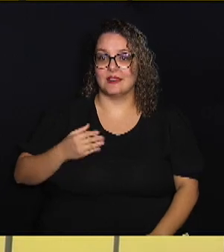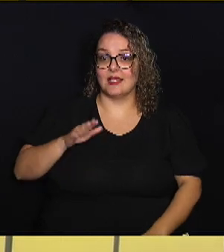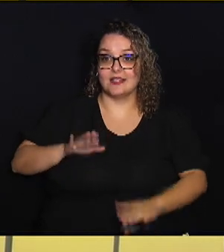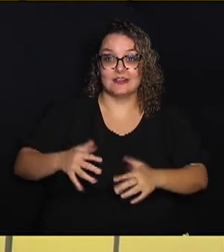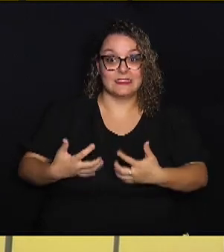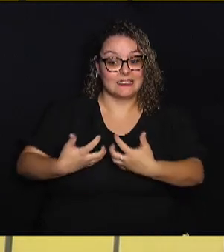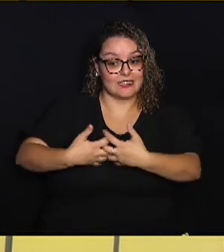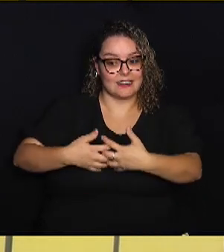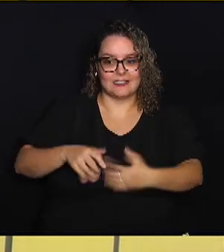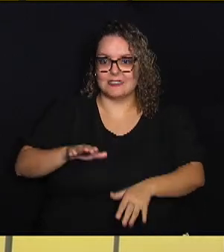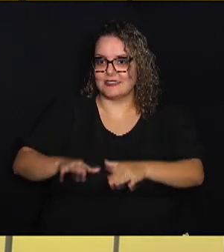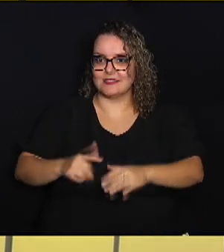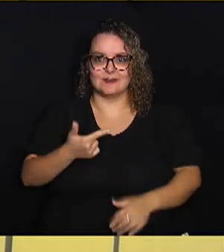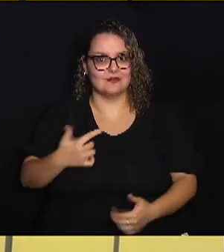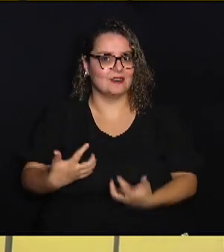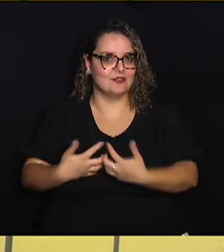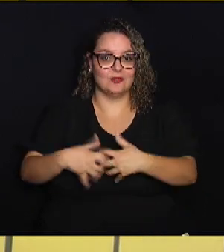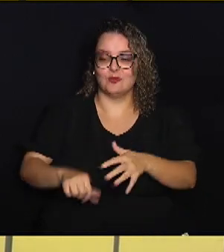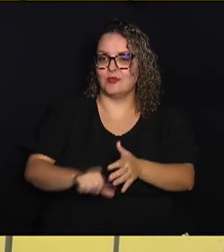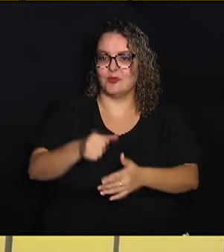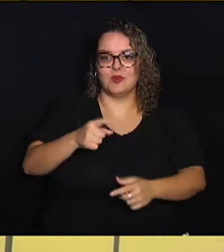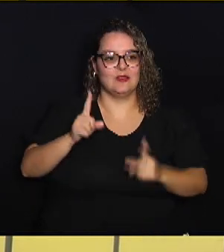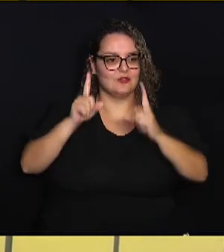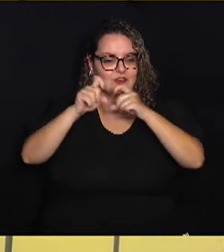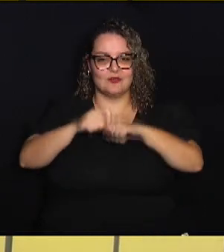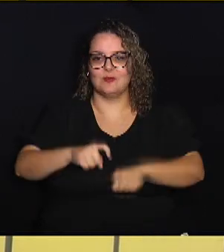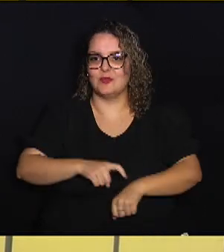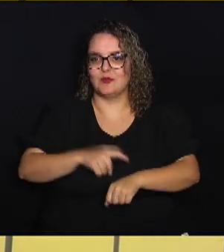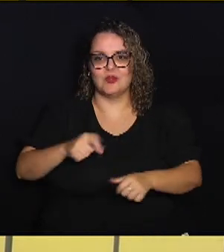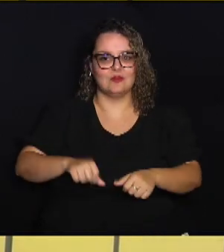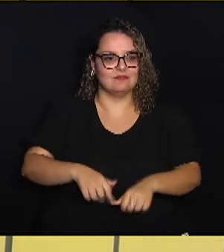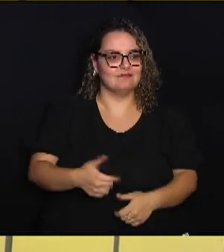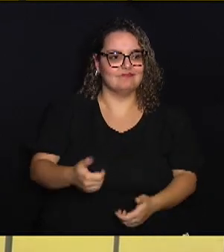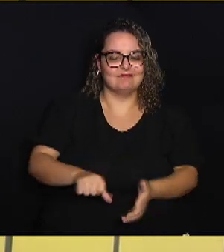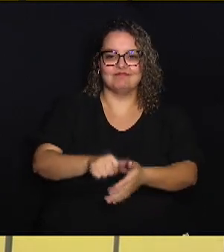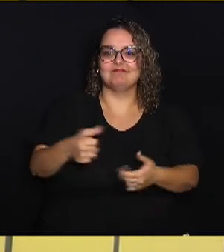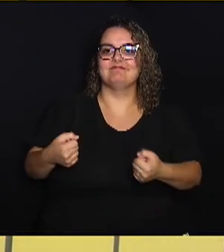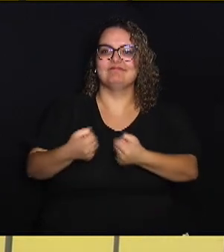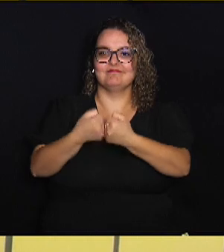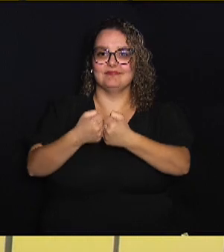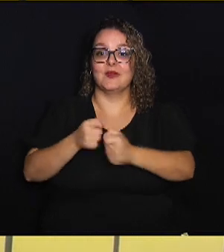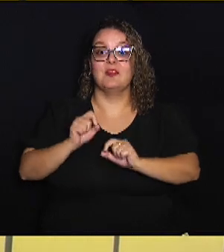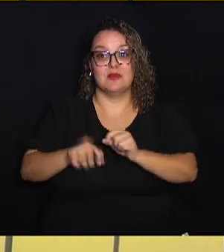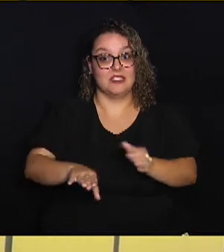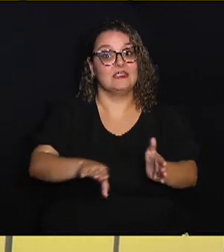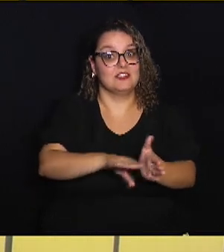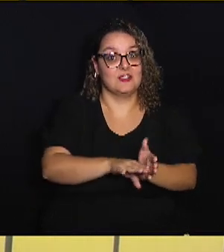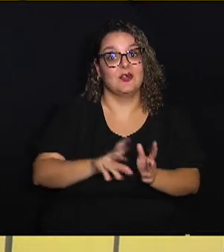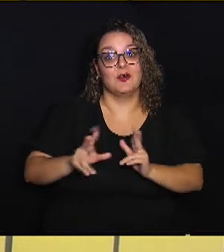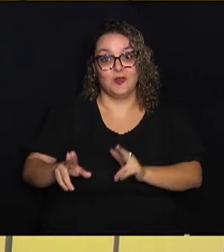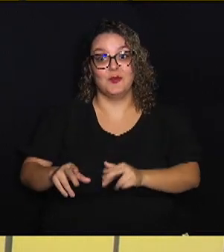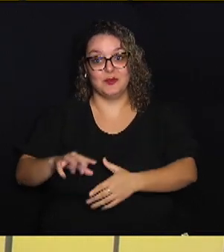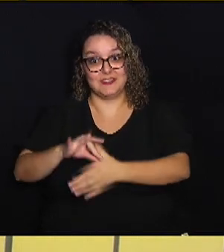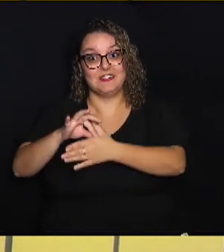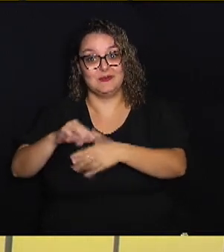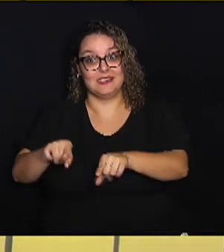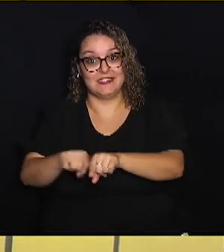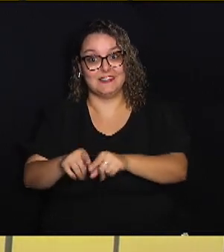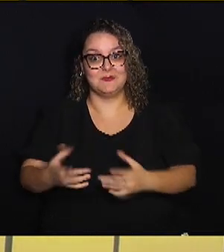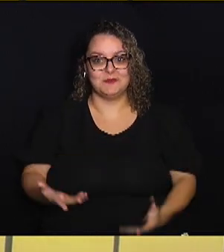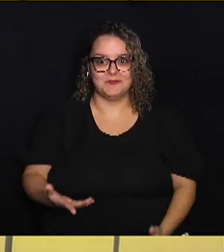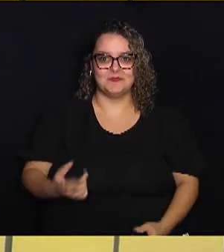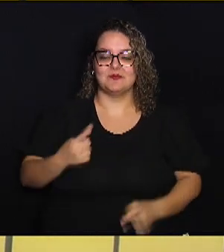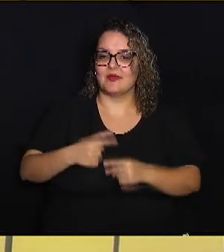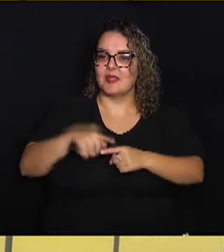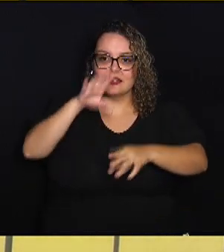E no primeiro desafio, no primeiro momento, isso acaba sendo conflitante, tanto para quem está chegando, quanto para as lideranças. Porque a gente não